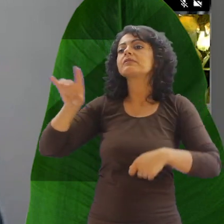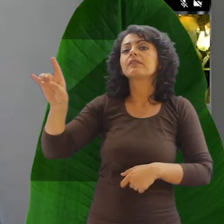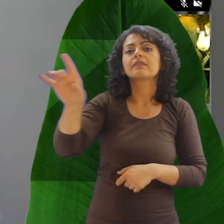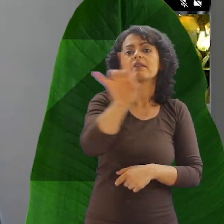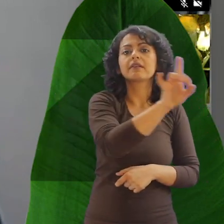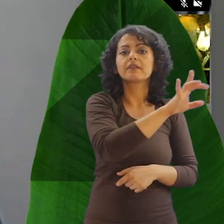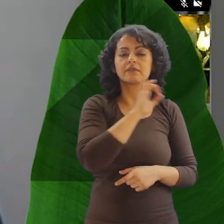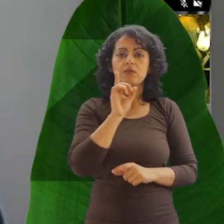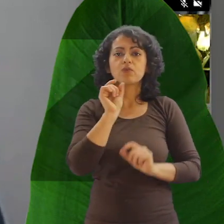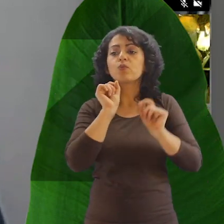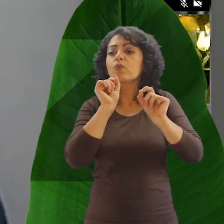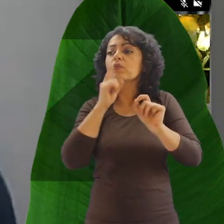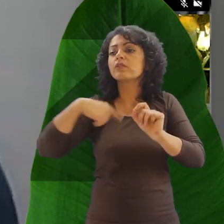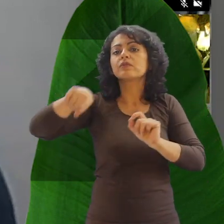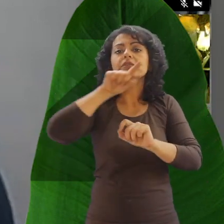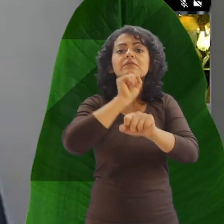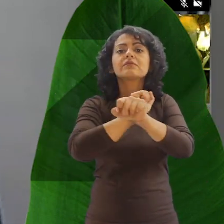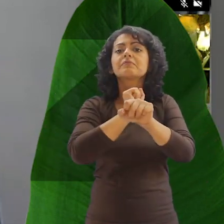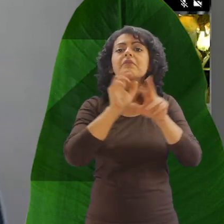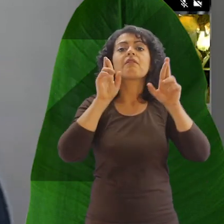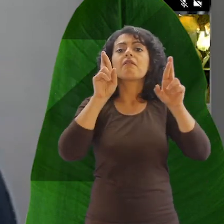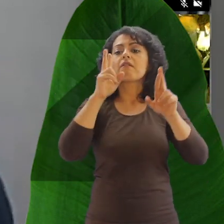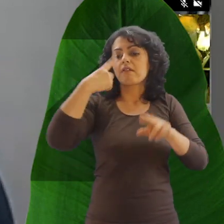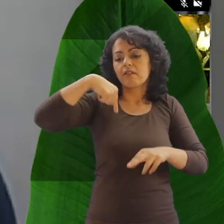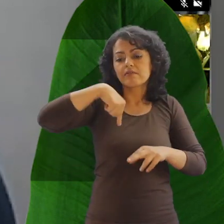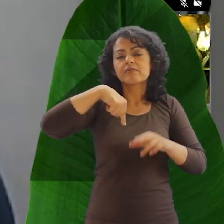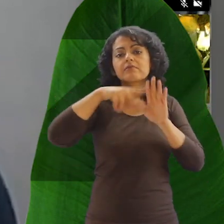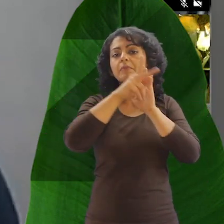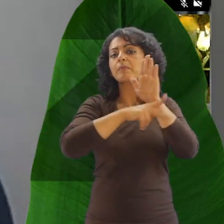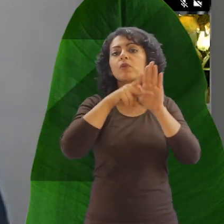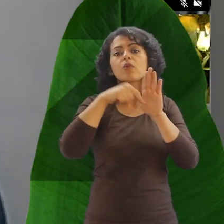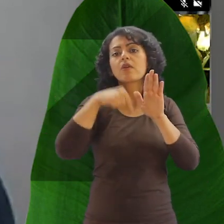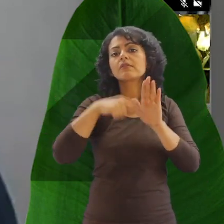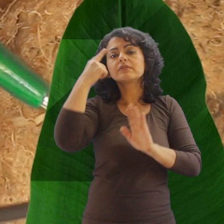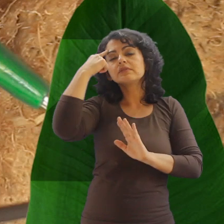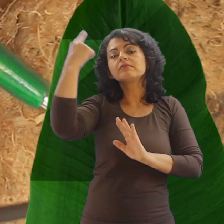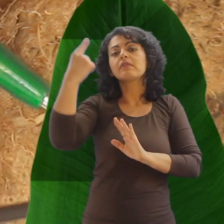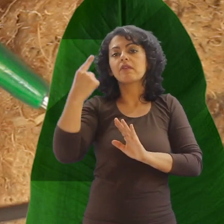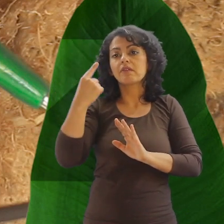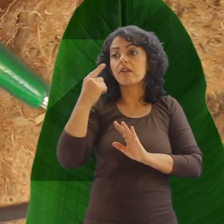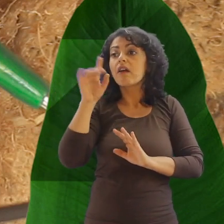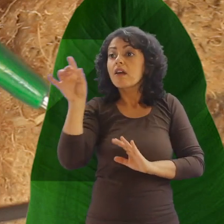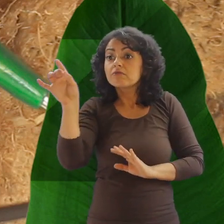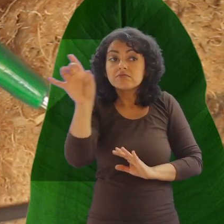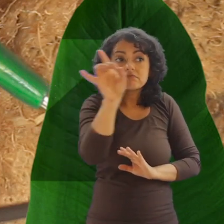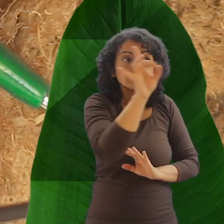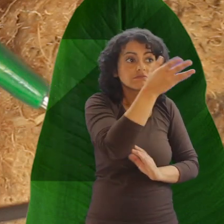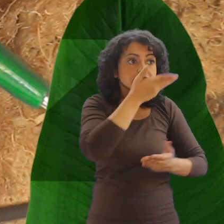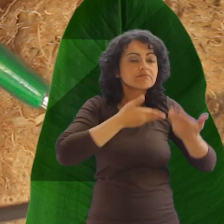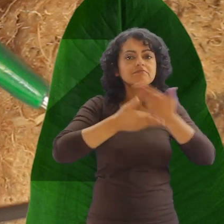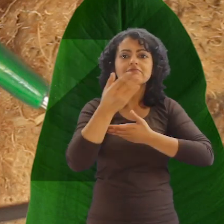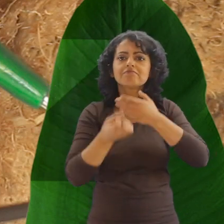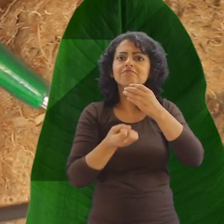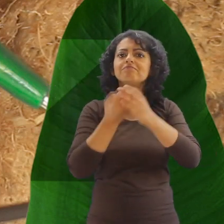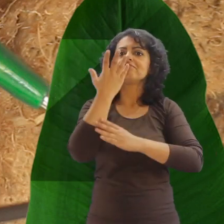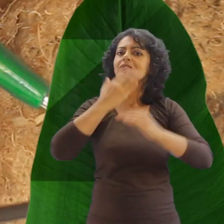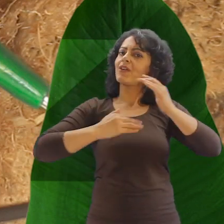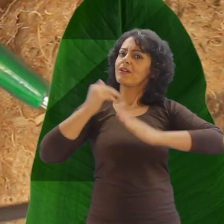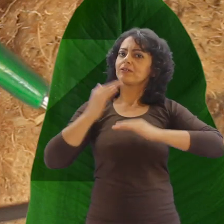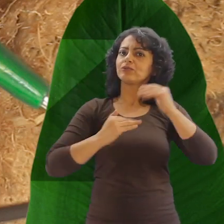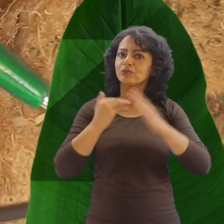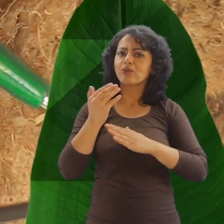qual era a necessidade de cada um, o que cada um esperava daquele projeto, daquela ideia, e a gente poder, a partir dos sonhos de